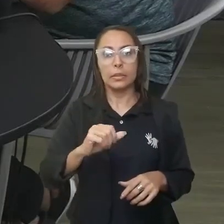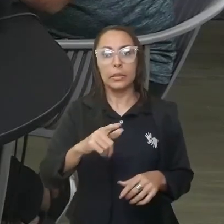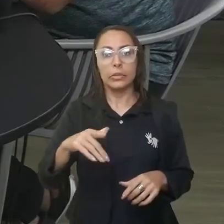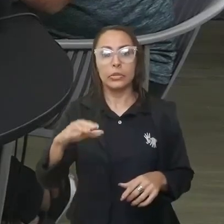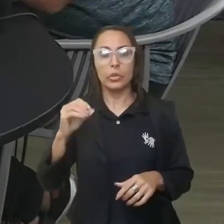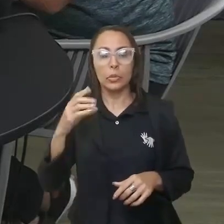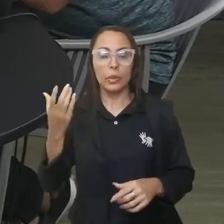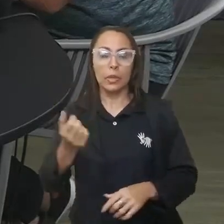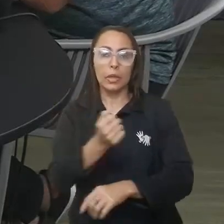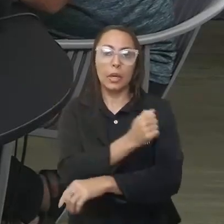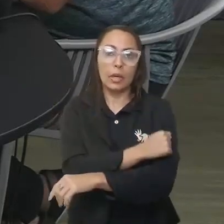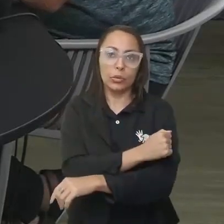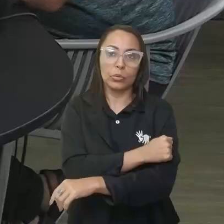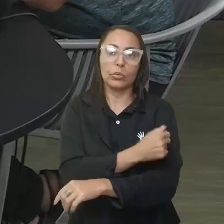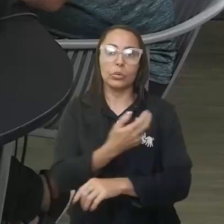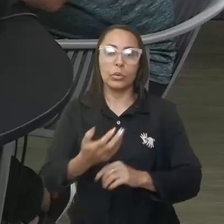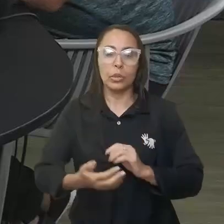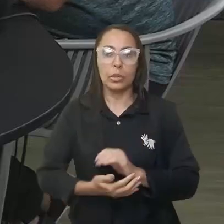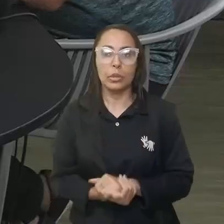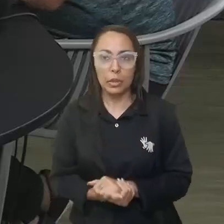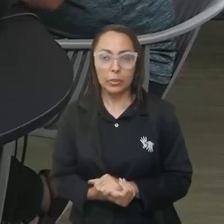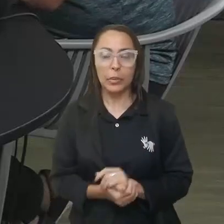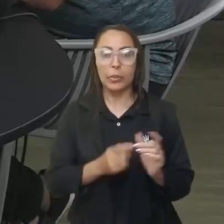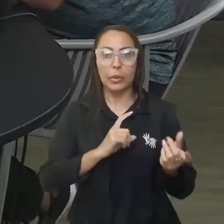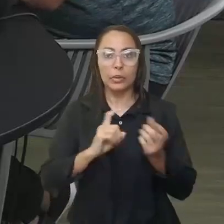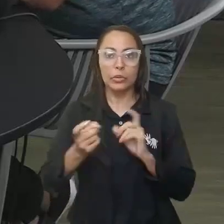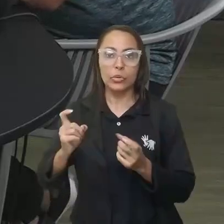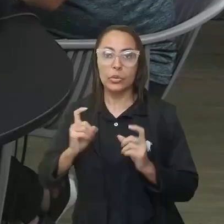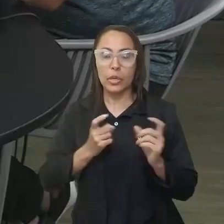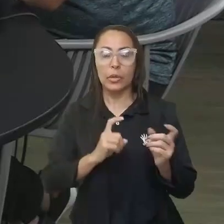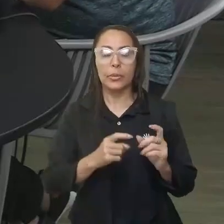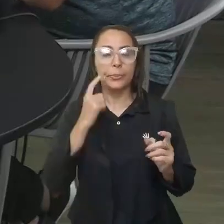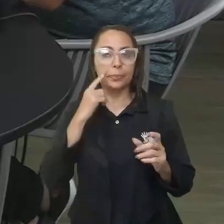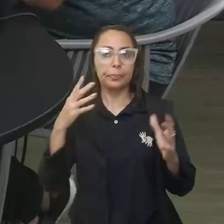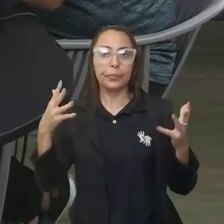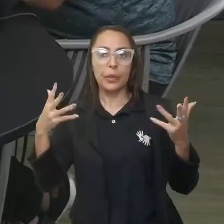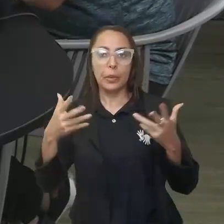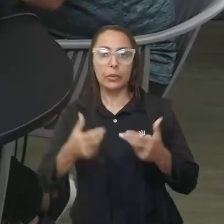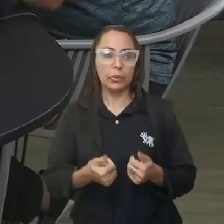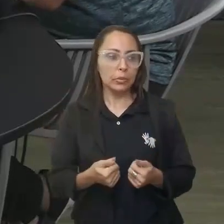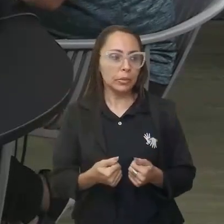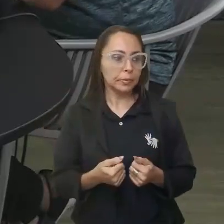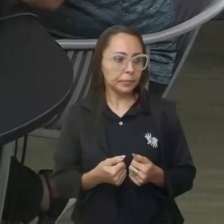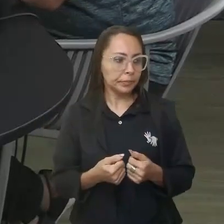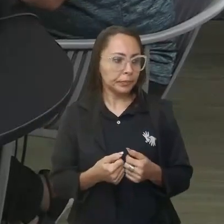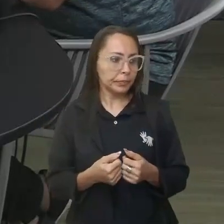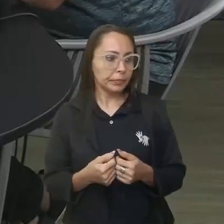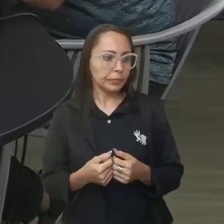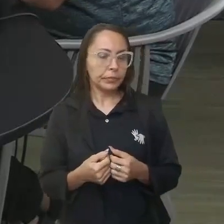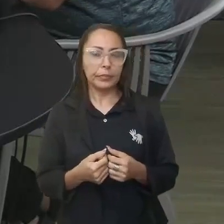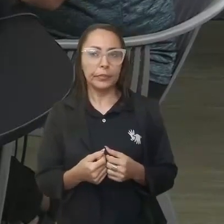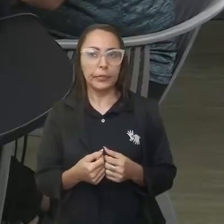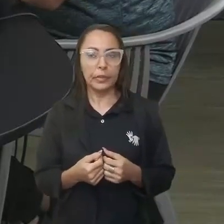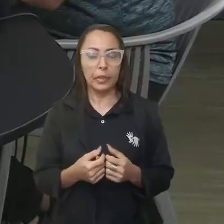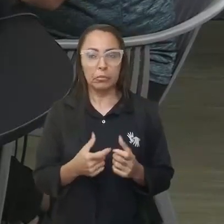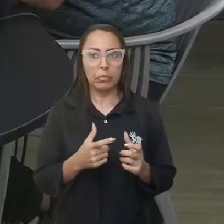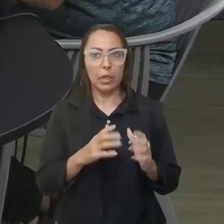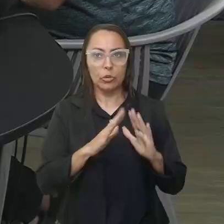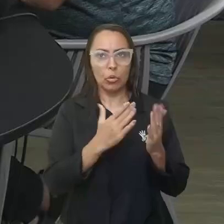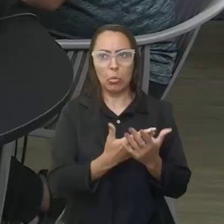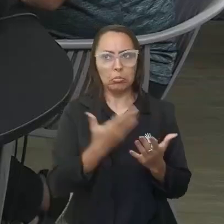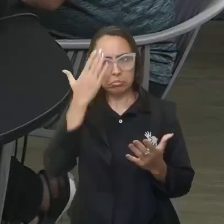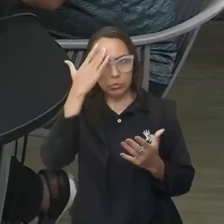estudantes, para essa discussão, ela levou para todas, assim, eu não sei se ela foi em todas as escolas, em todas